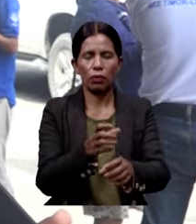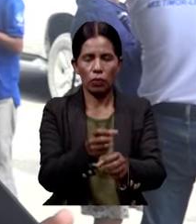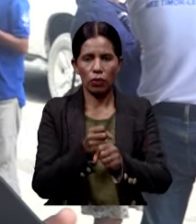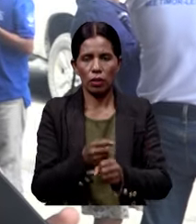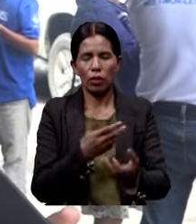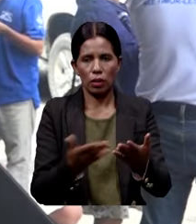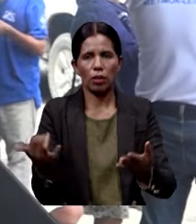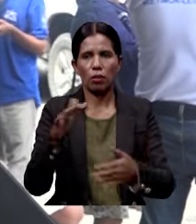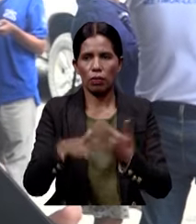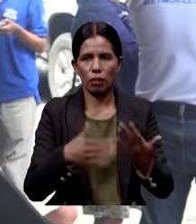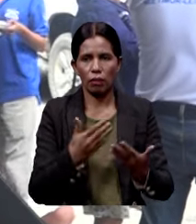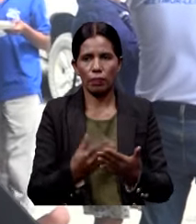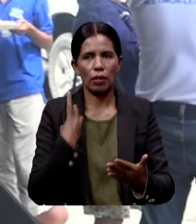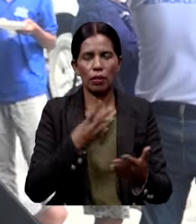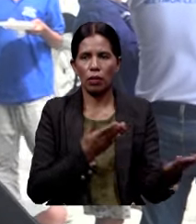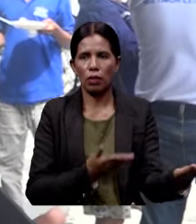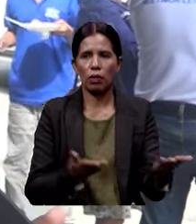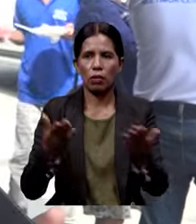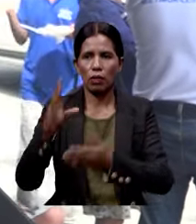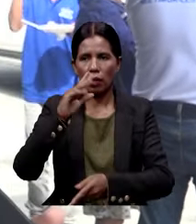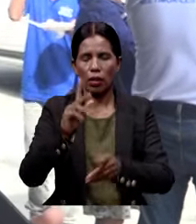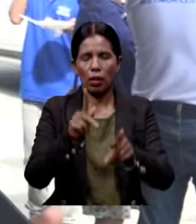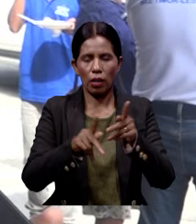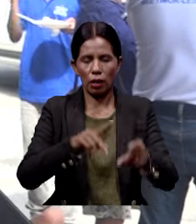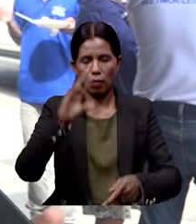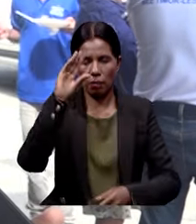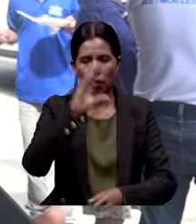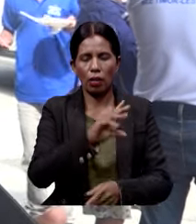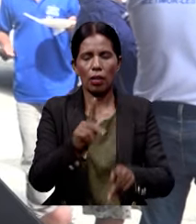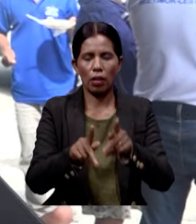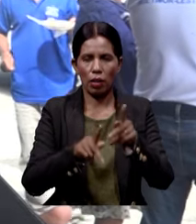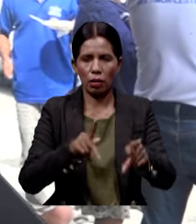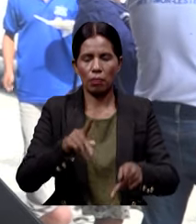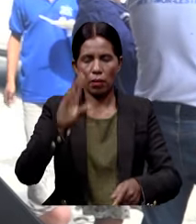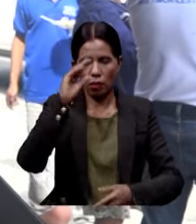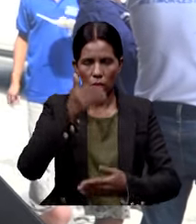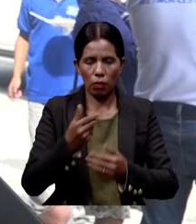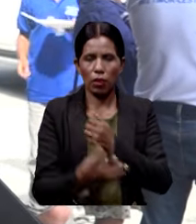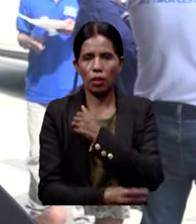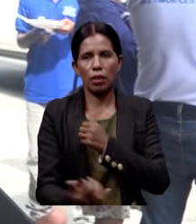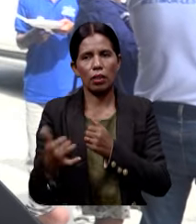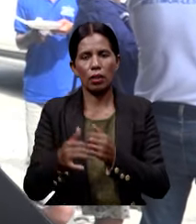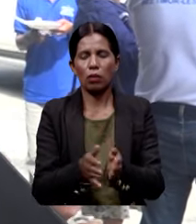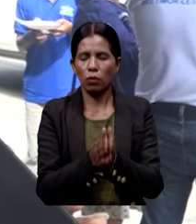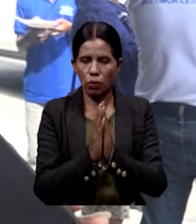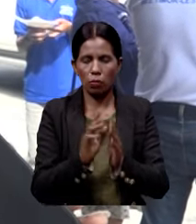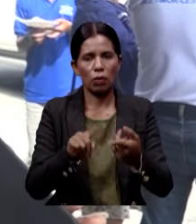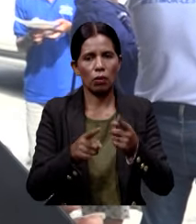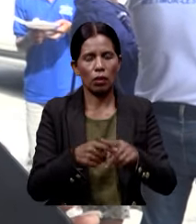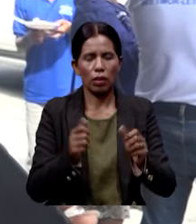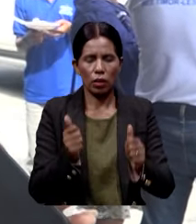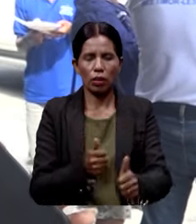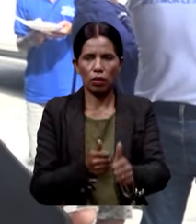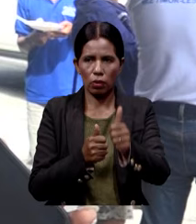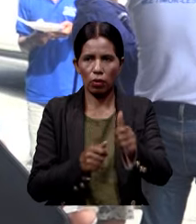ni sansar ita foto ita lor ba foto wanki yaksir na barak persisa hela e ba huso ba maluk sir ita kompreh ita ngi kompreh ba fulang